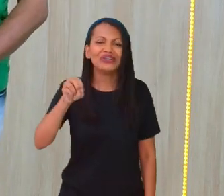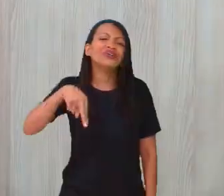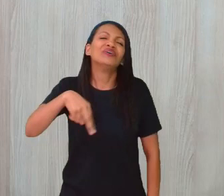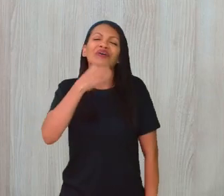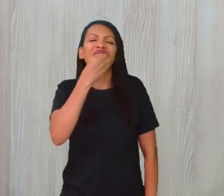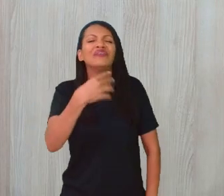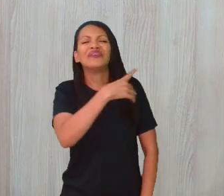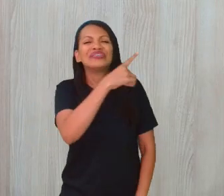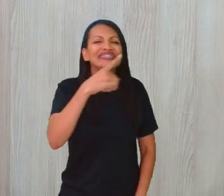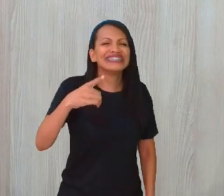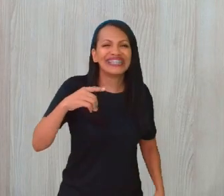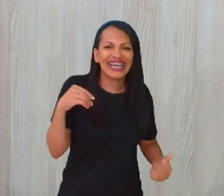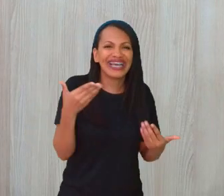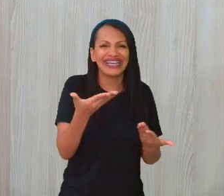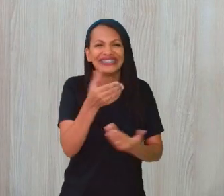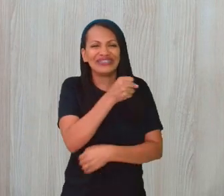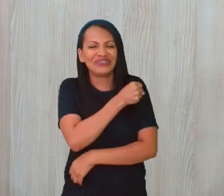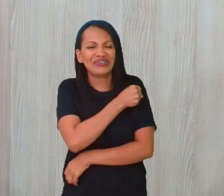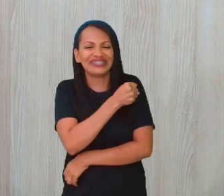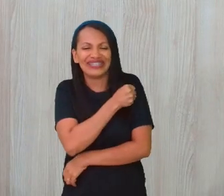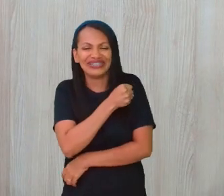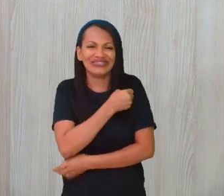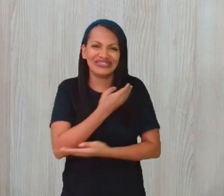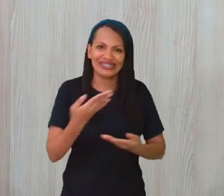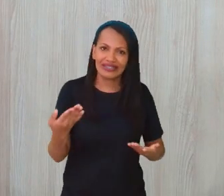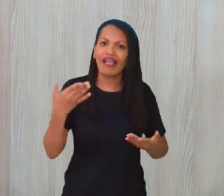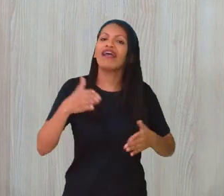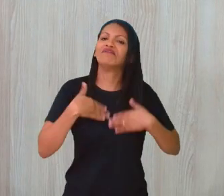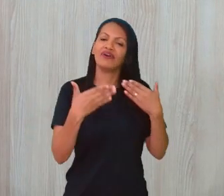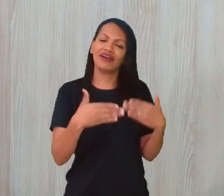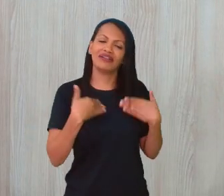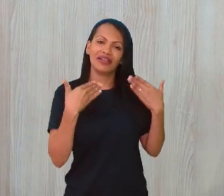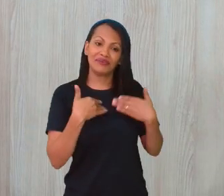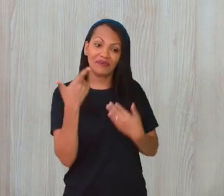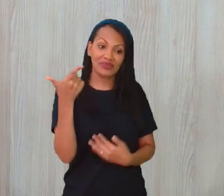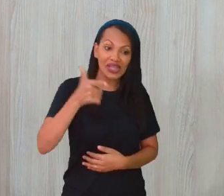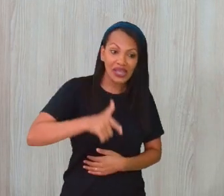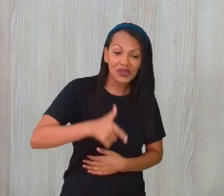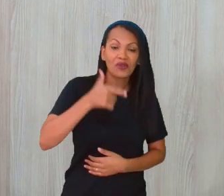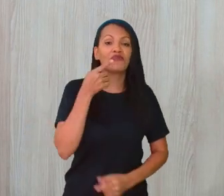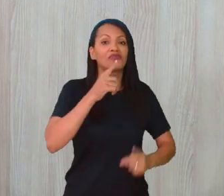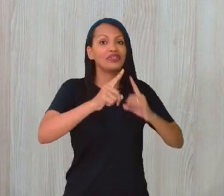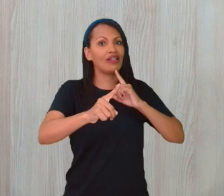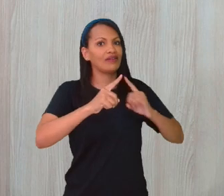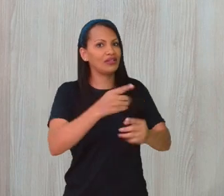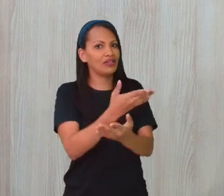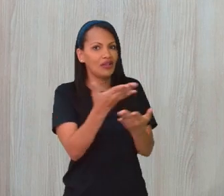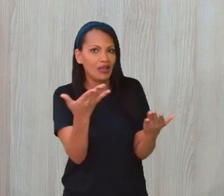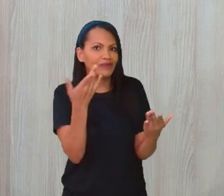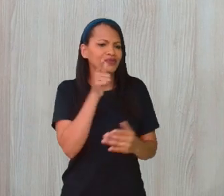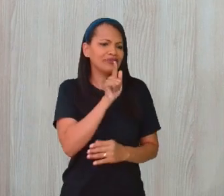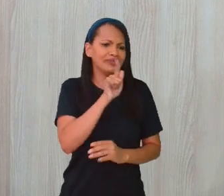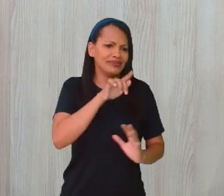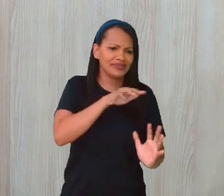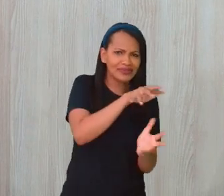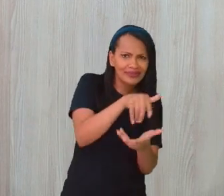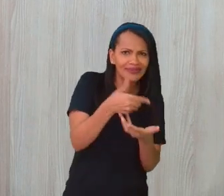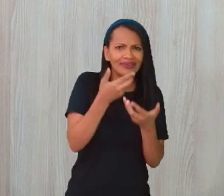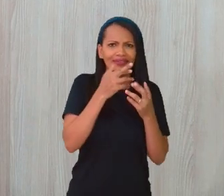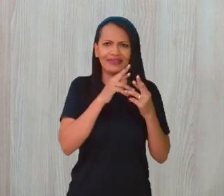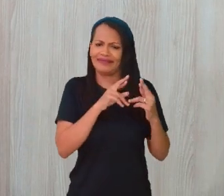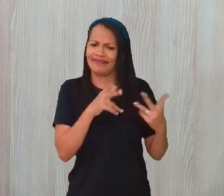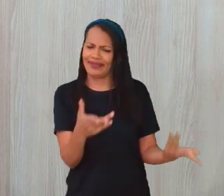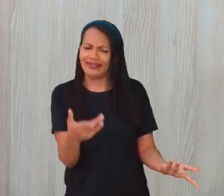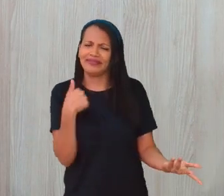dia, pessoal do oitavo ano. É uma alegria, mais uma vez, estar aqui dialogando com vocês na geografia, né? Não seria